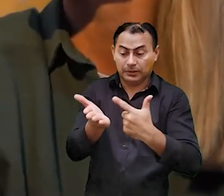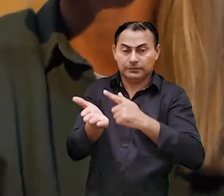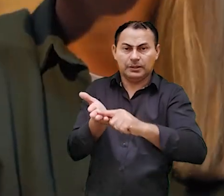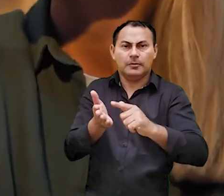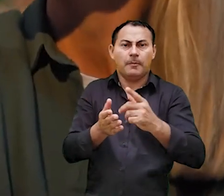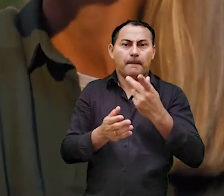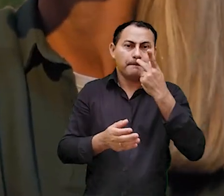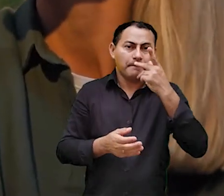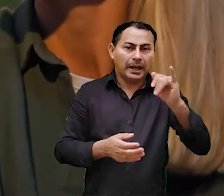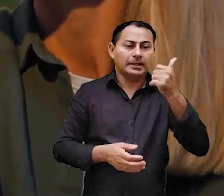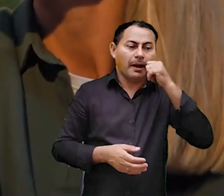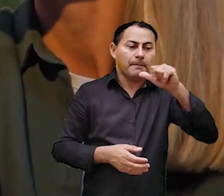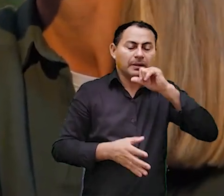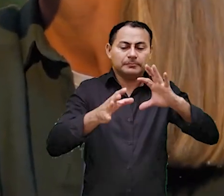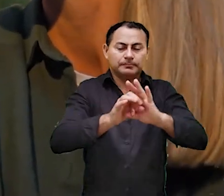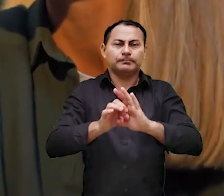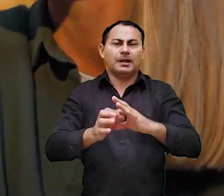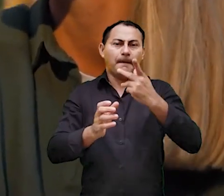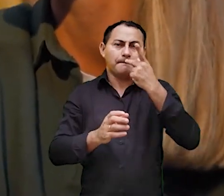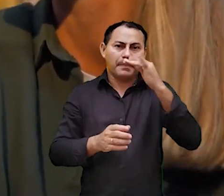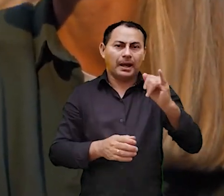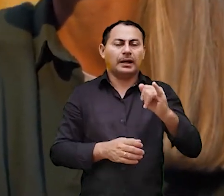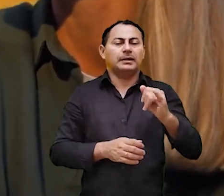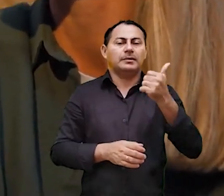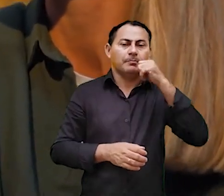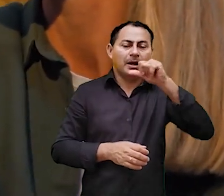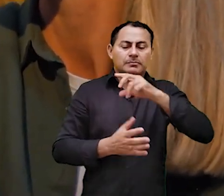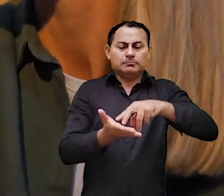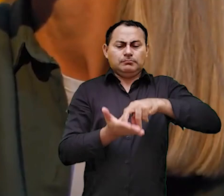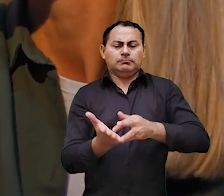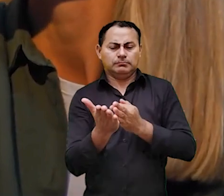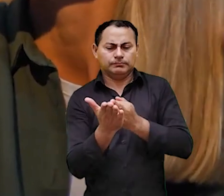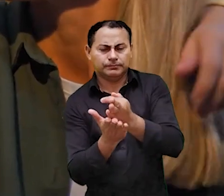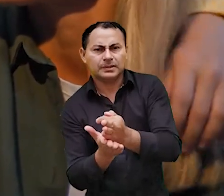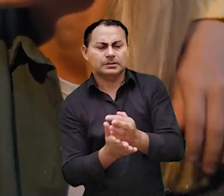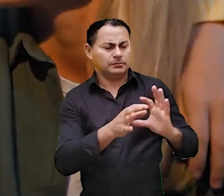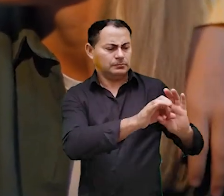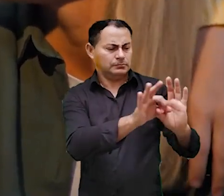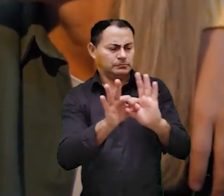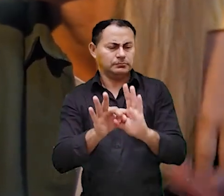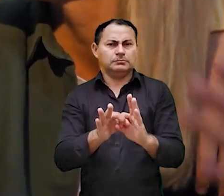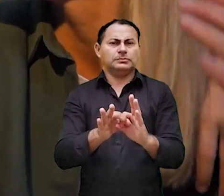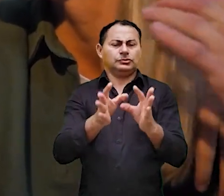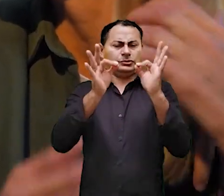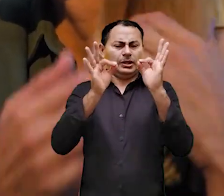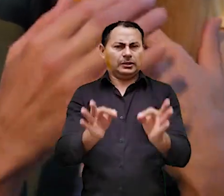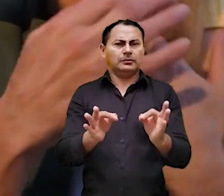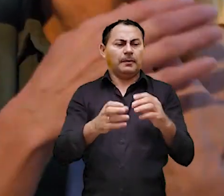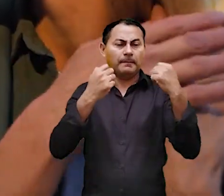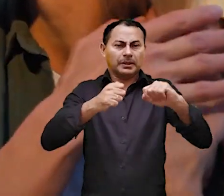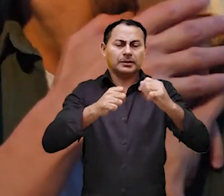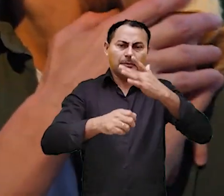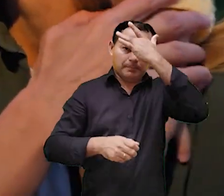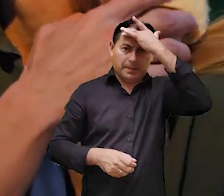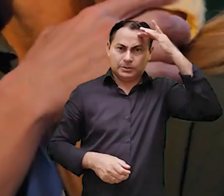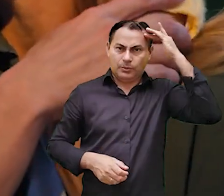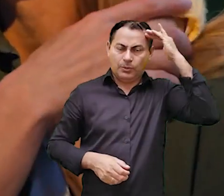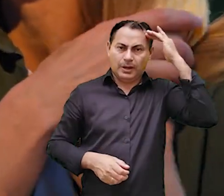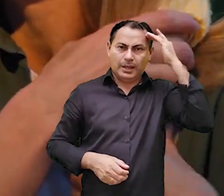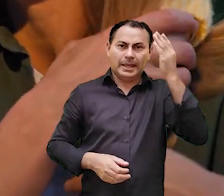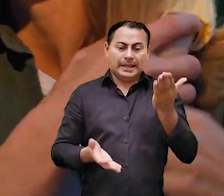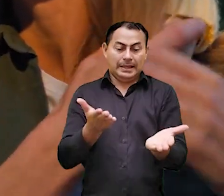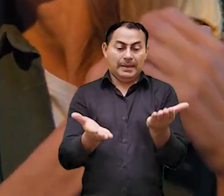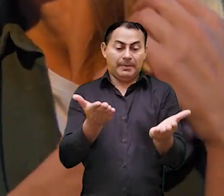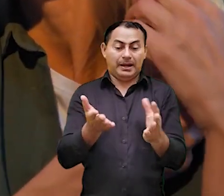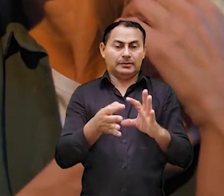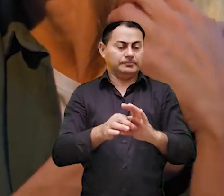uma parceria equilibrada, para que sejam pais equilibrados. Para serem parceiros equilibrados, eles precisam ser